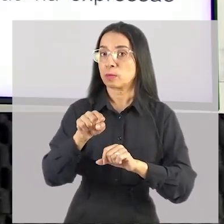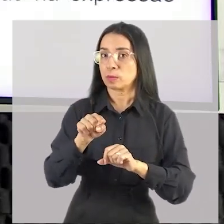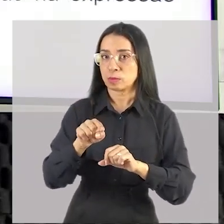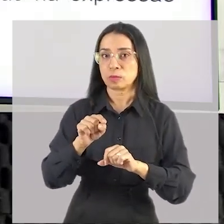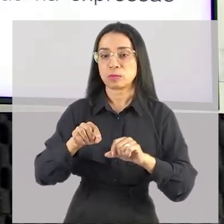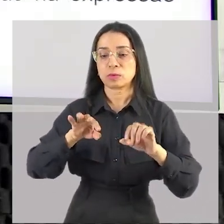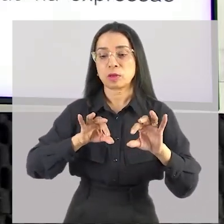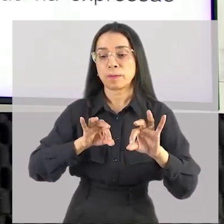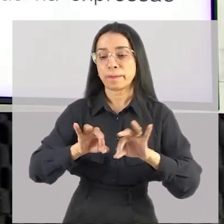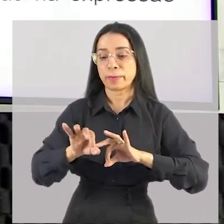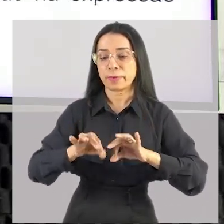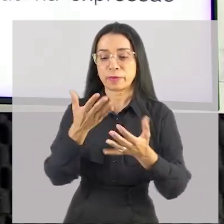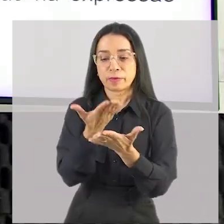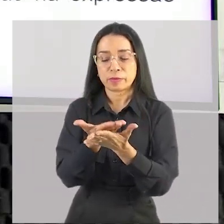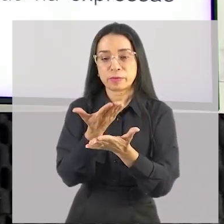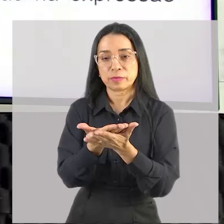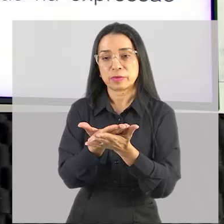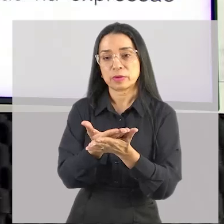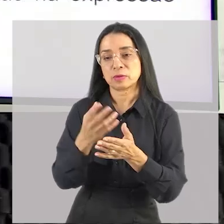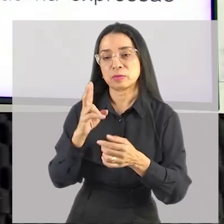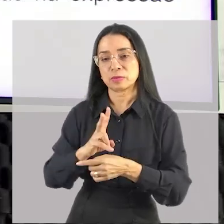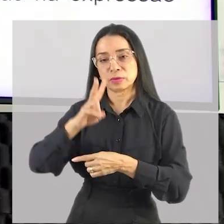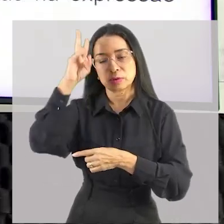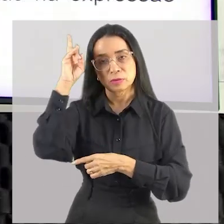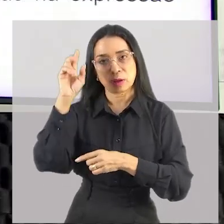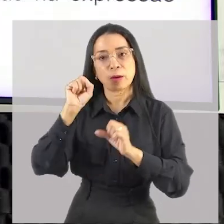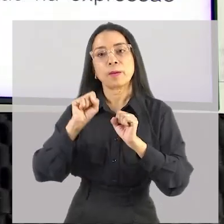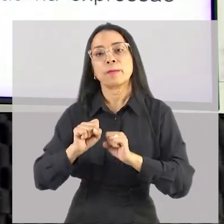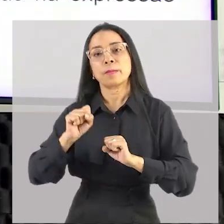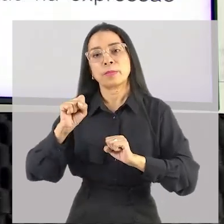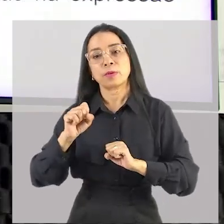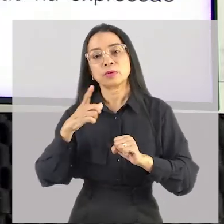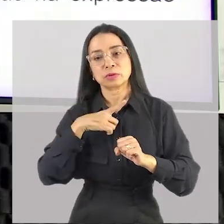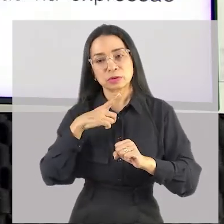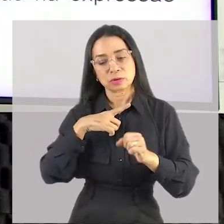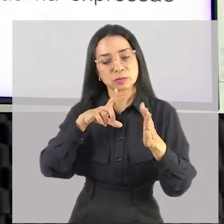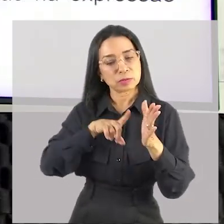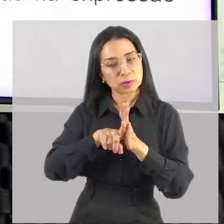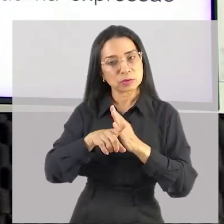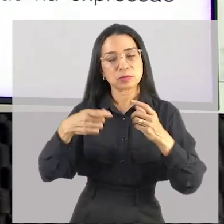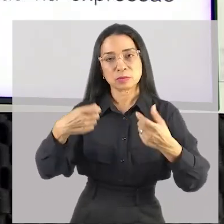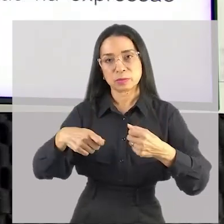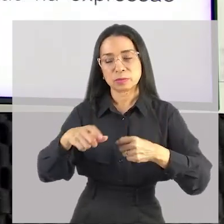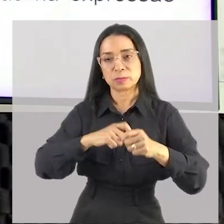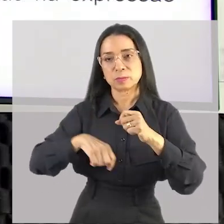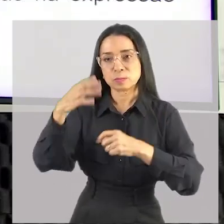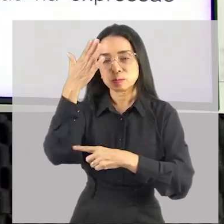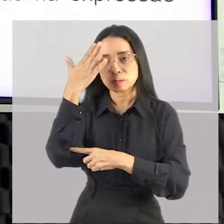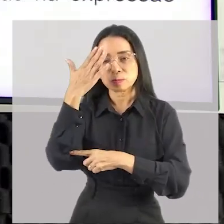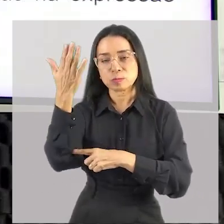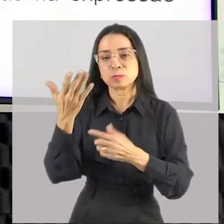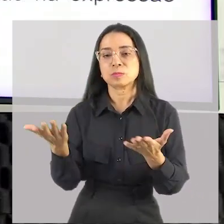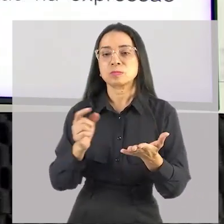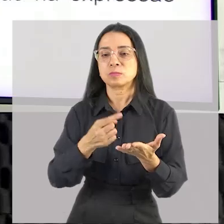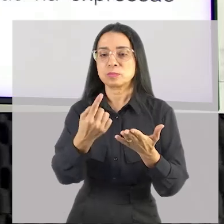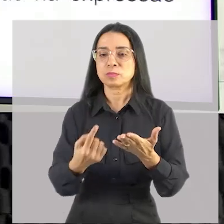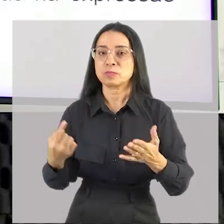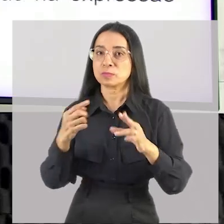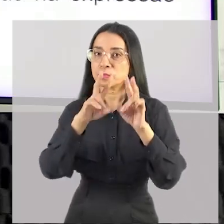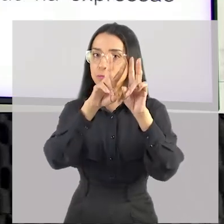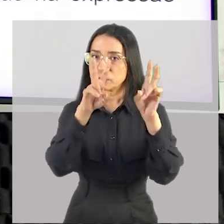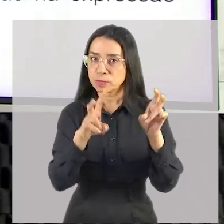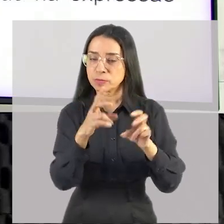um vestibular, pode acontecer de cair numa questão onde há a necessidade de você entender dessas figuras de linguagem.